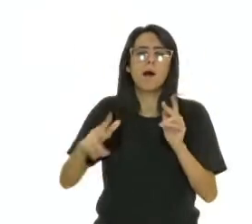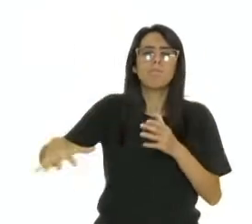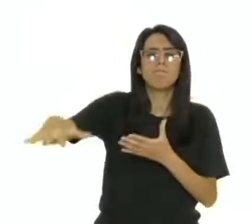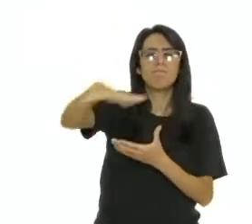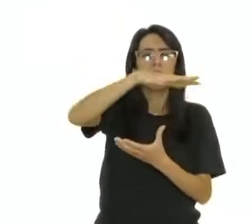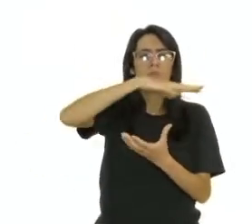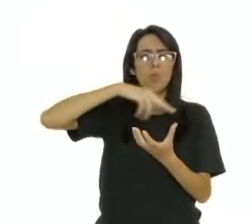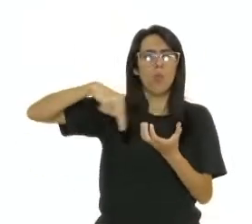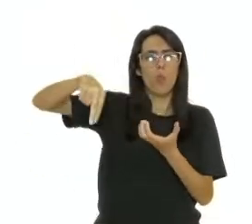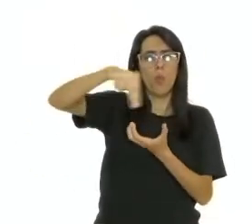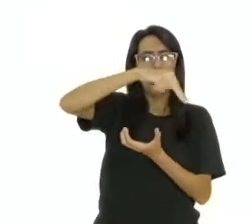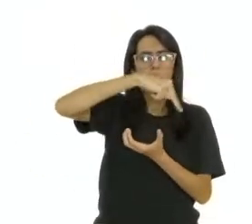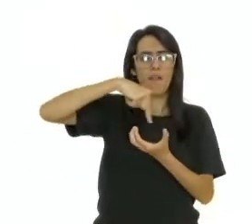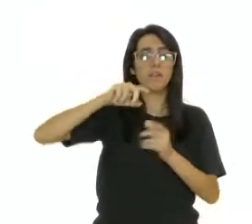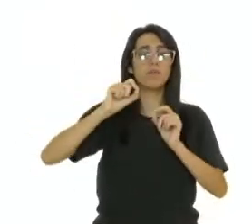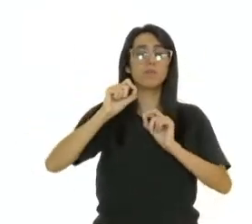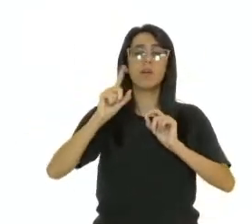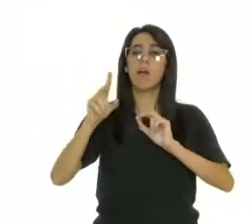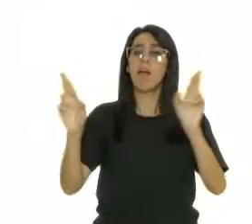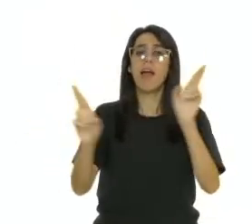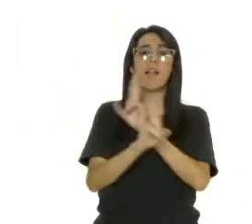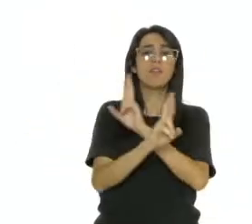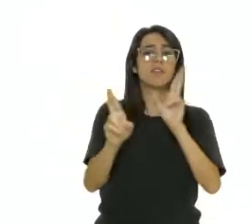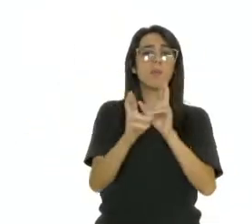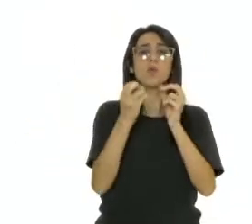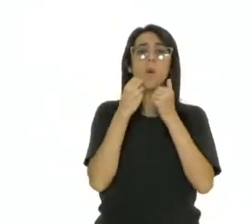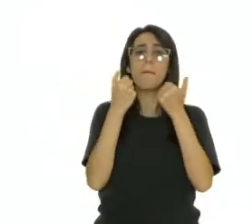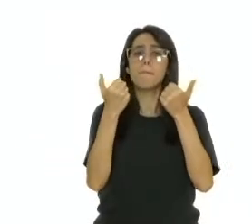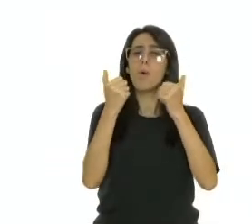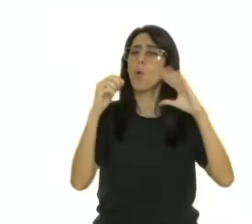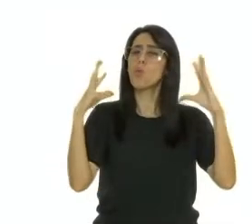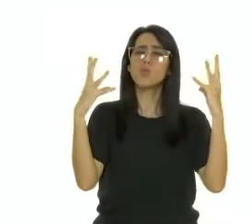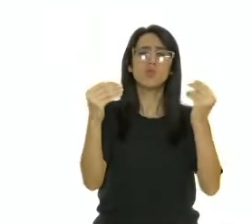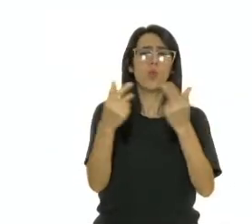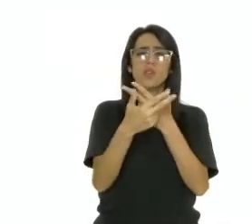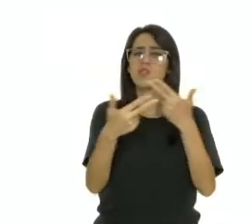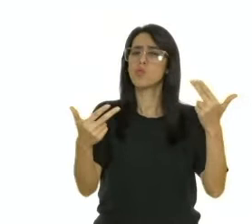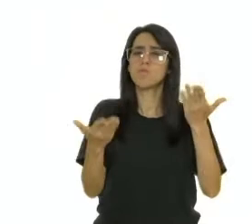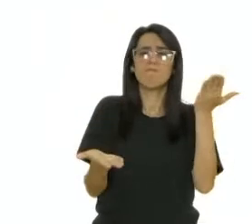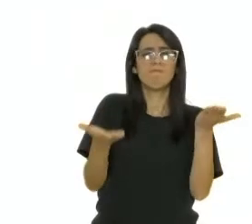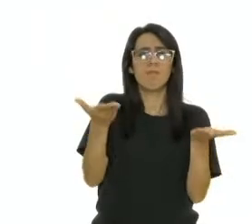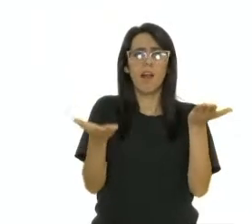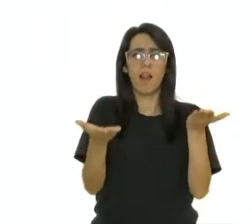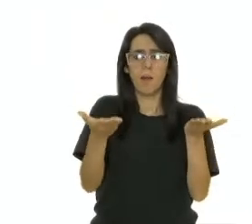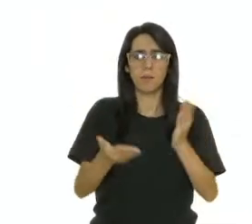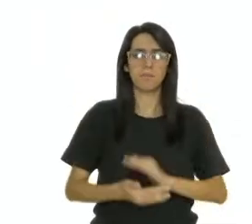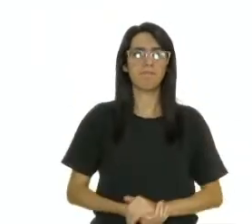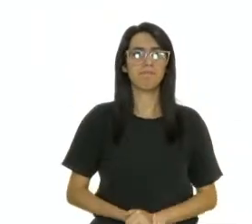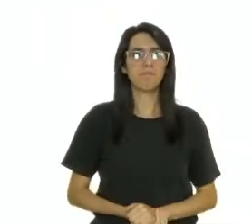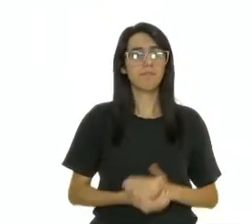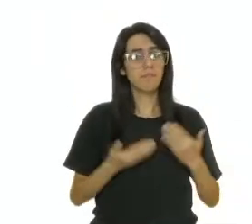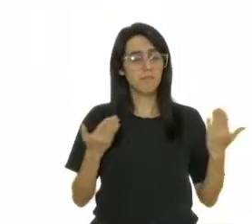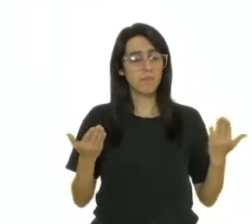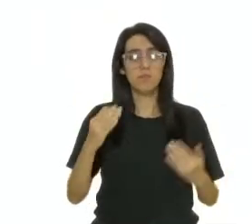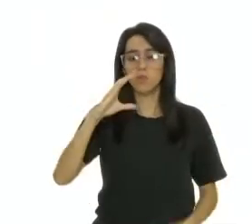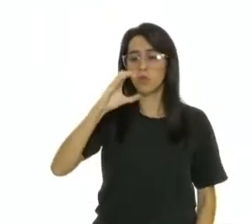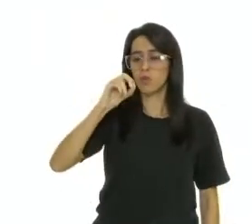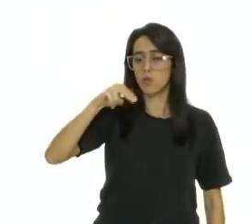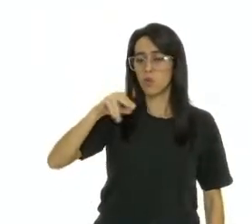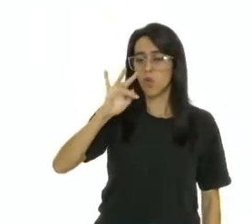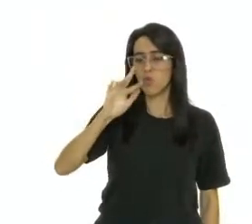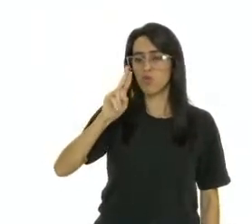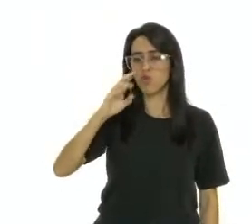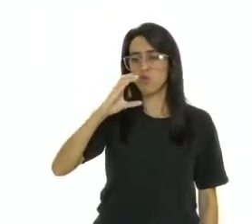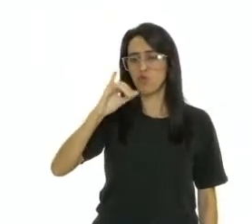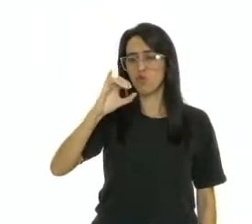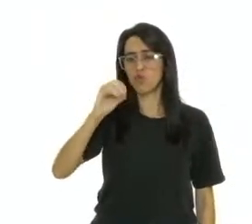o relacionamento bom e equilibrado entre todas as coisas. Então, Confúcio via o homem